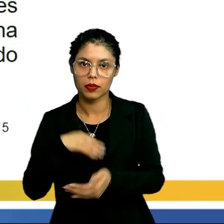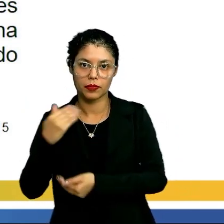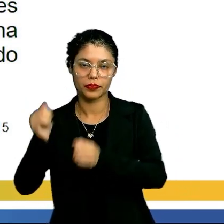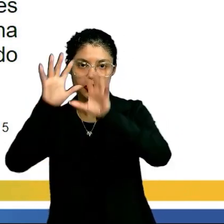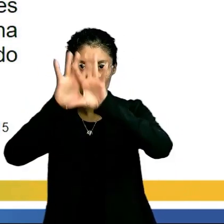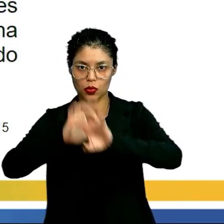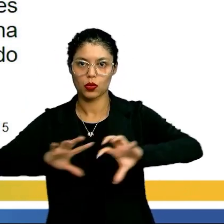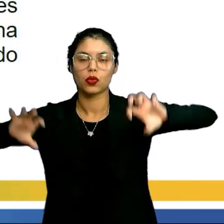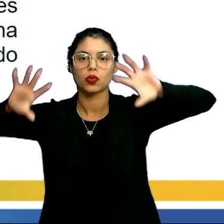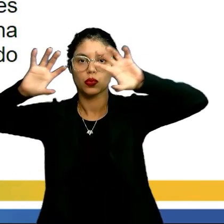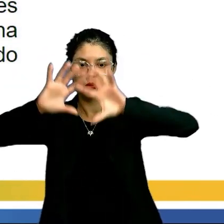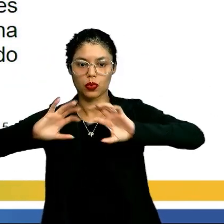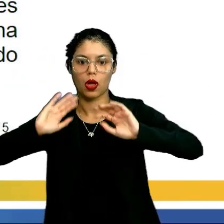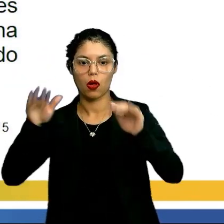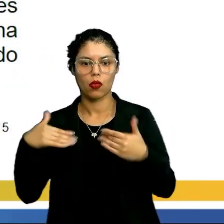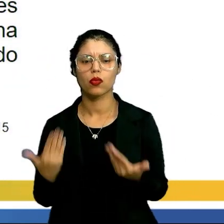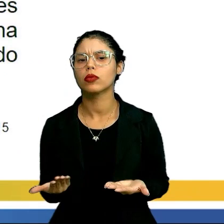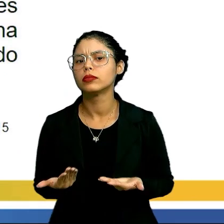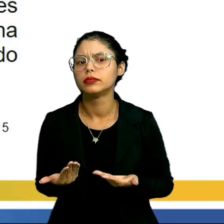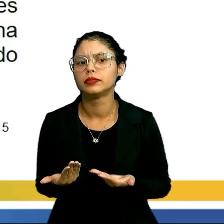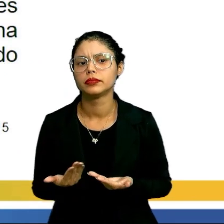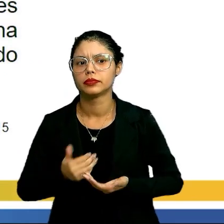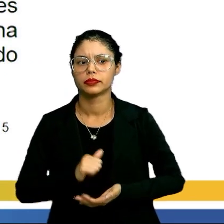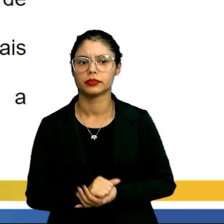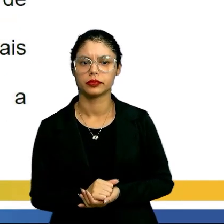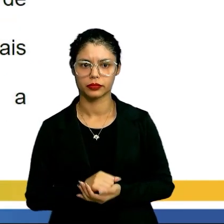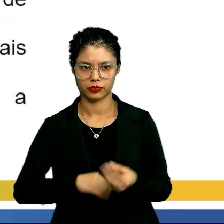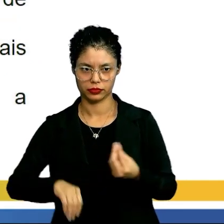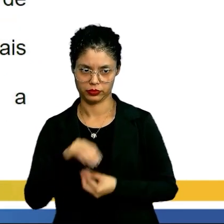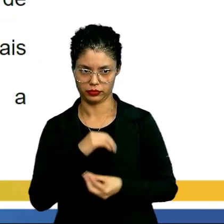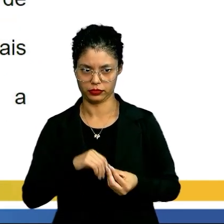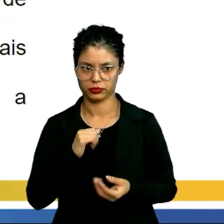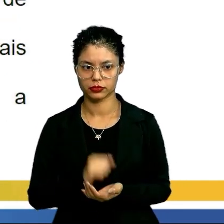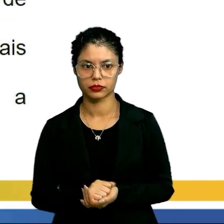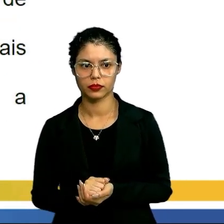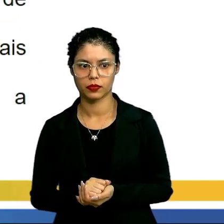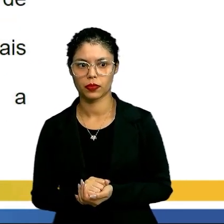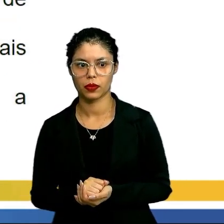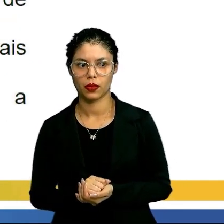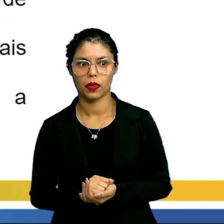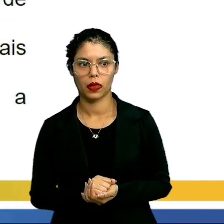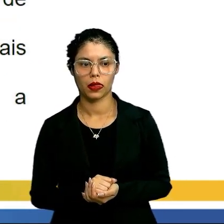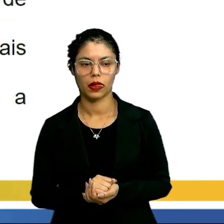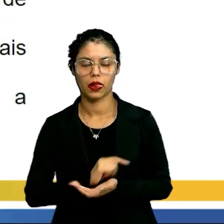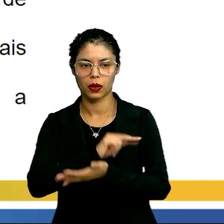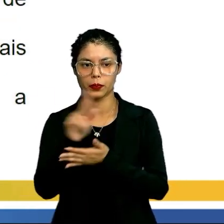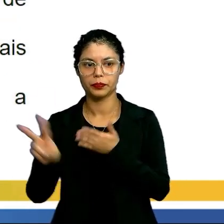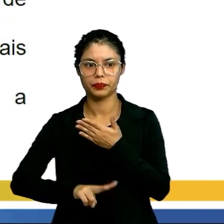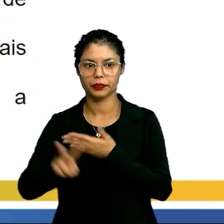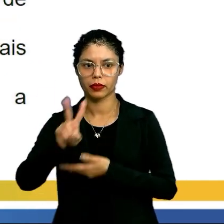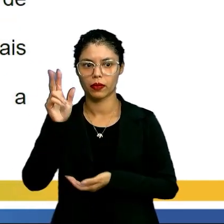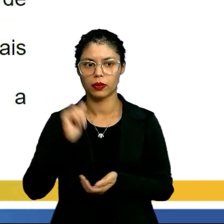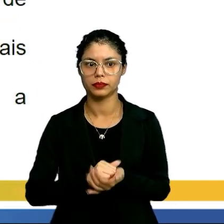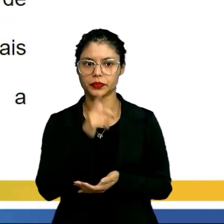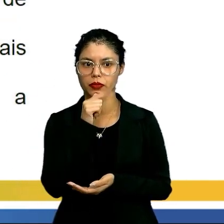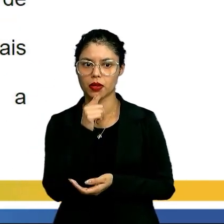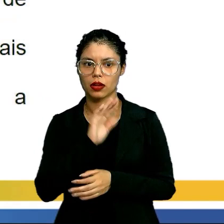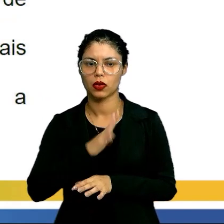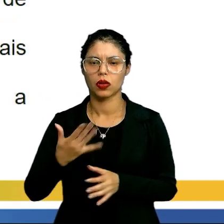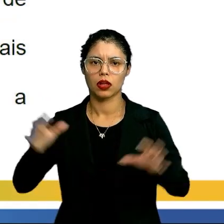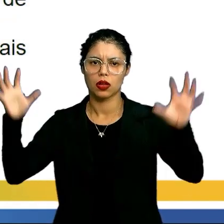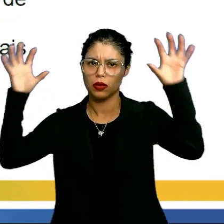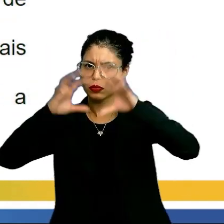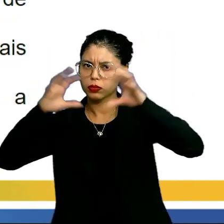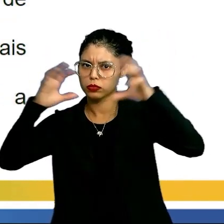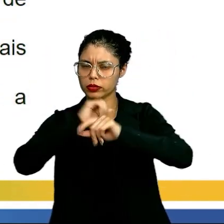emissão de gases. Quais gases? Esses gases que estão na reação, olha só. Então, letra A, variação do valor do pH da água quando a chuva